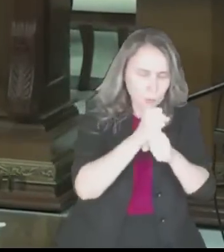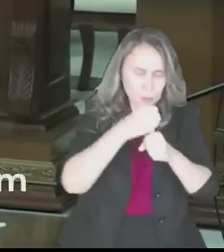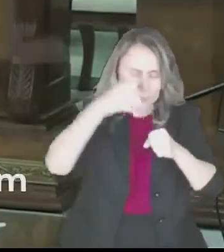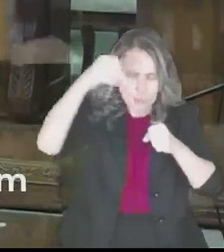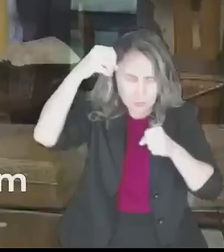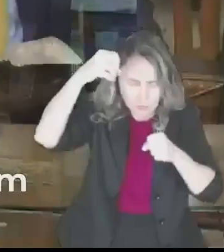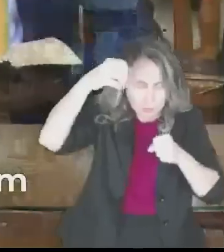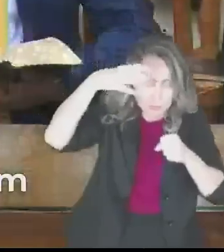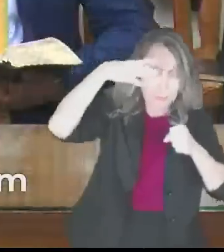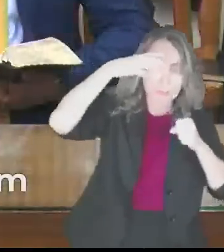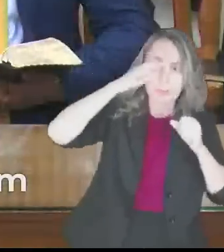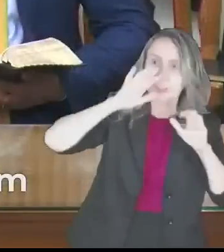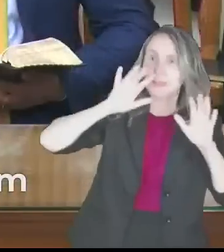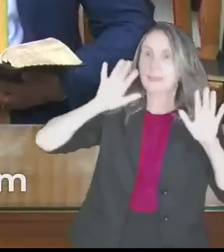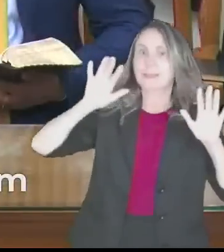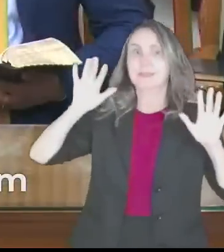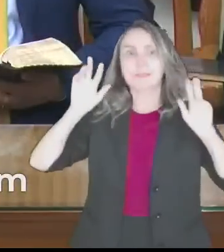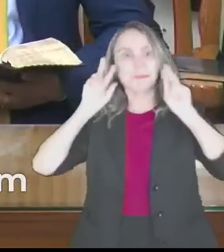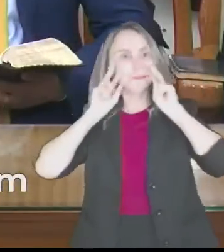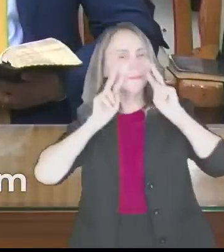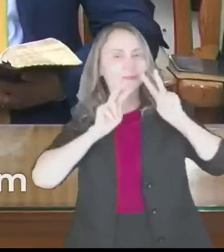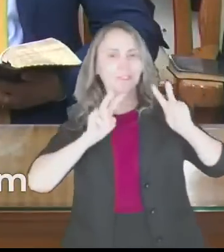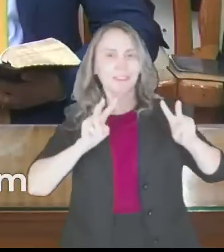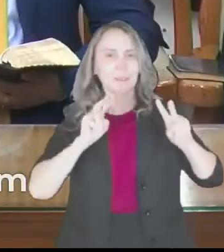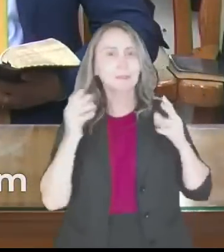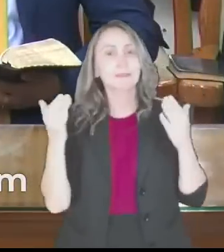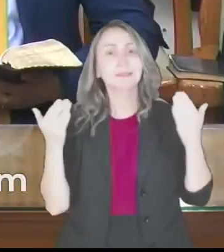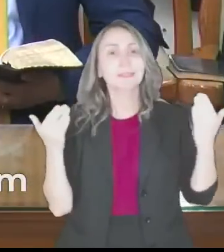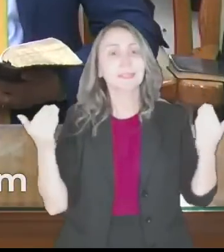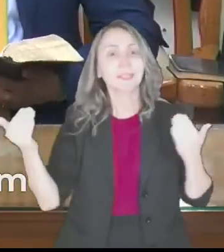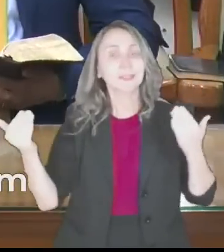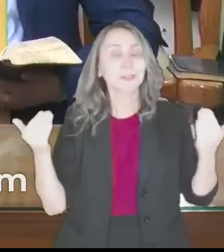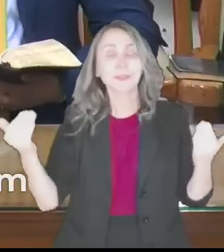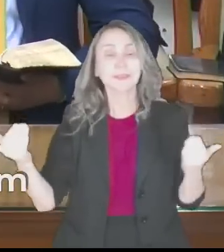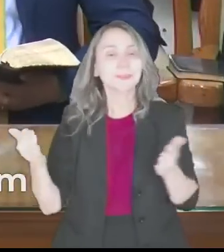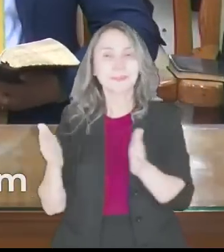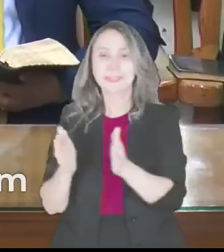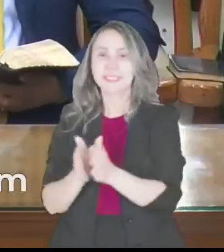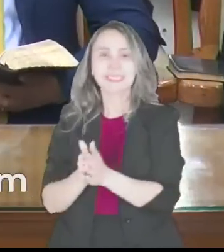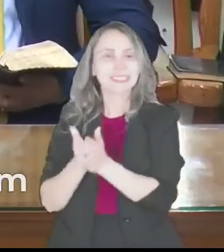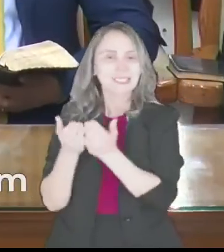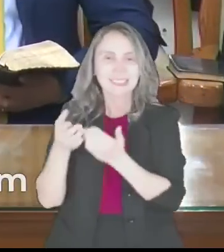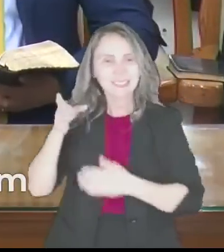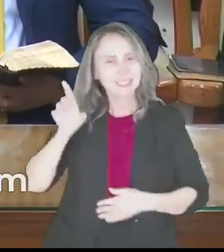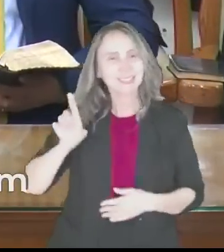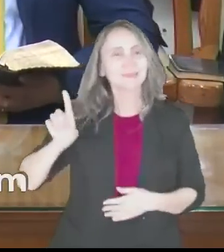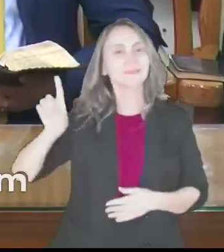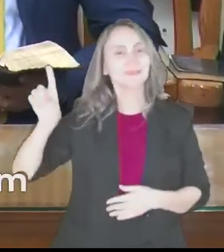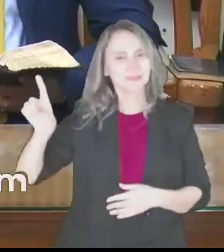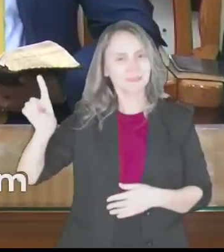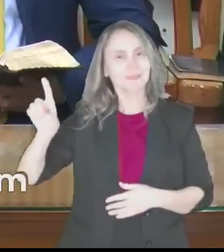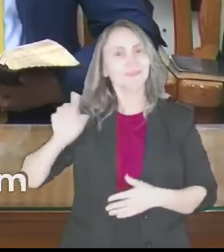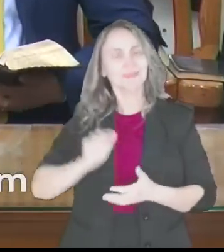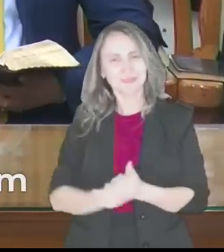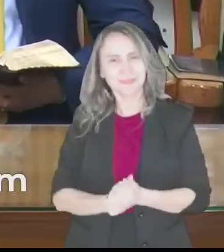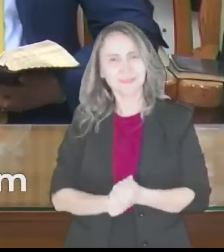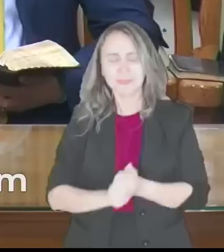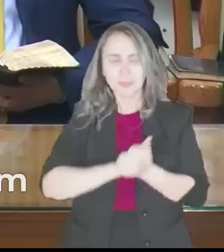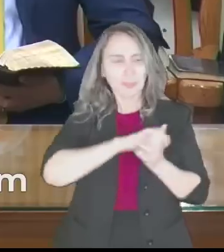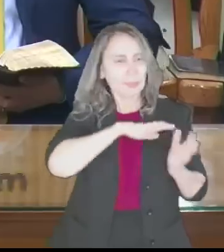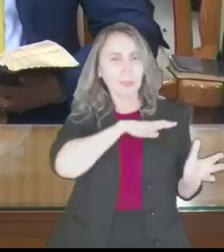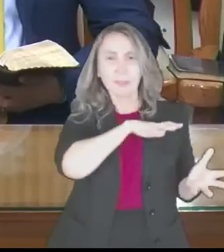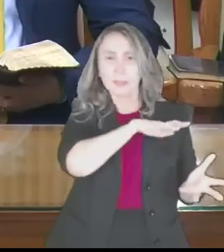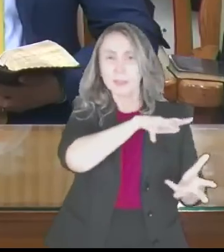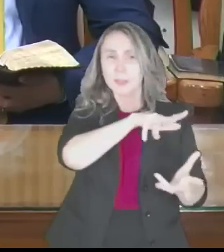aí. Como uma luz que alumia em lugar escuro. Irmãos, o mundo está em